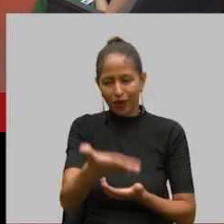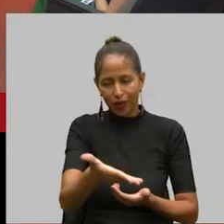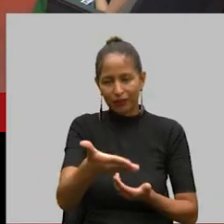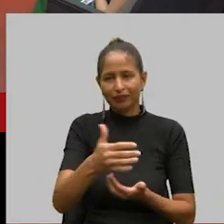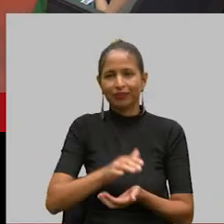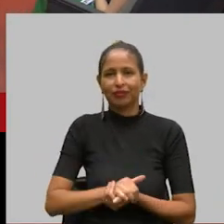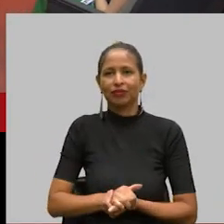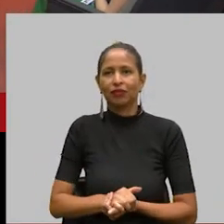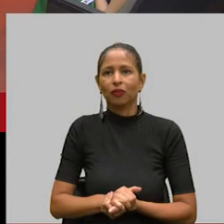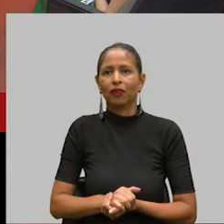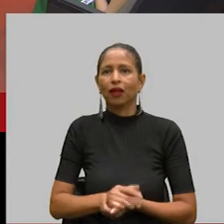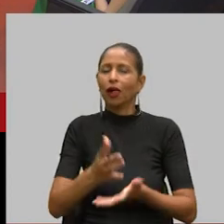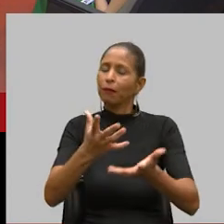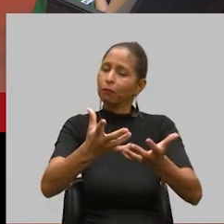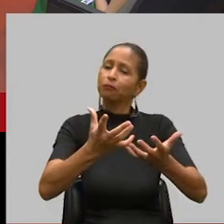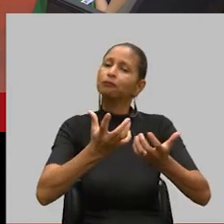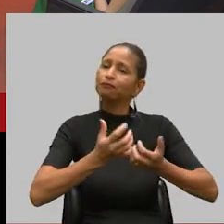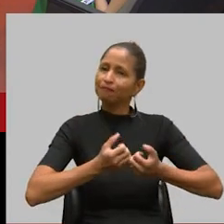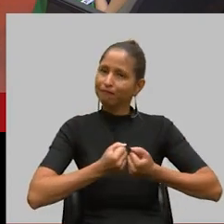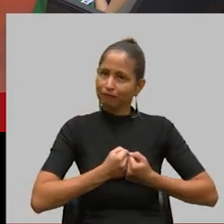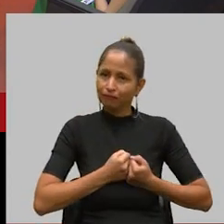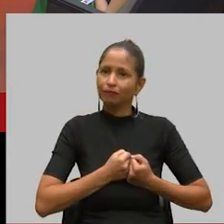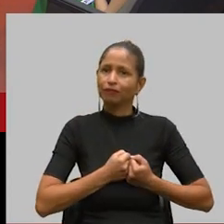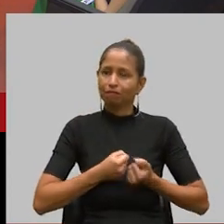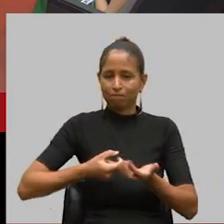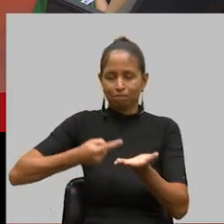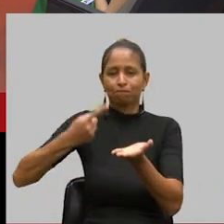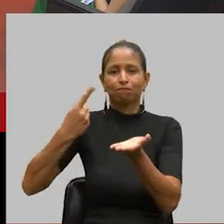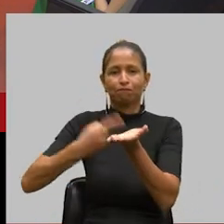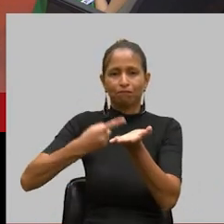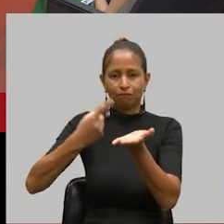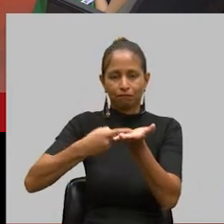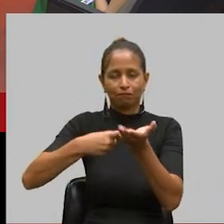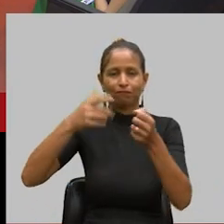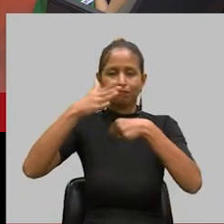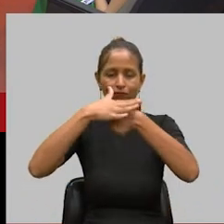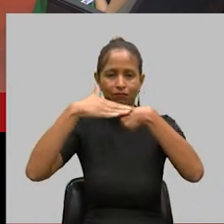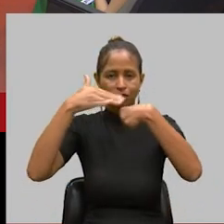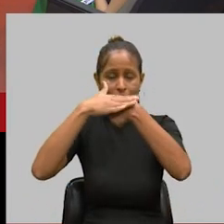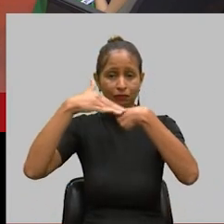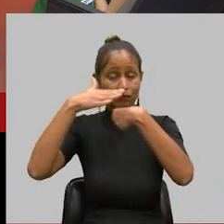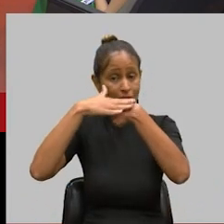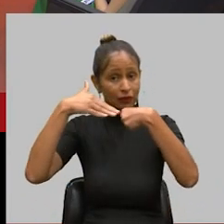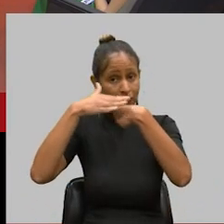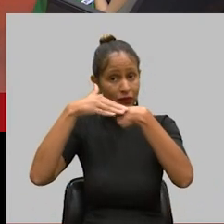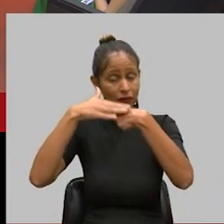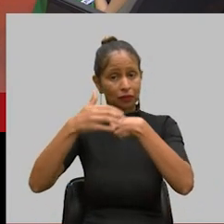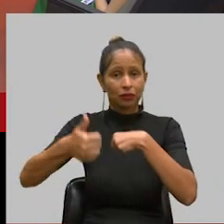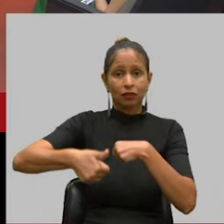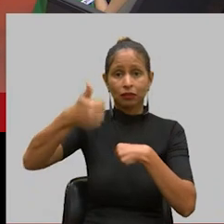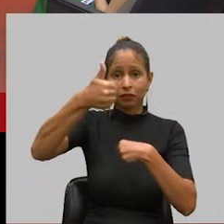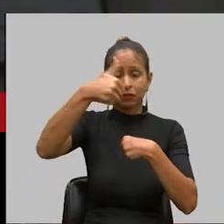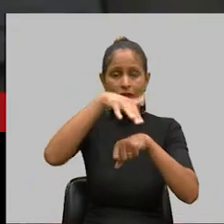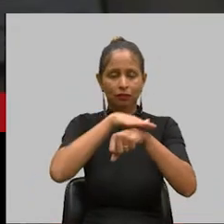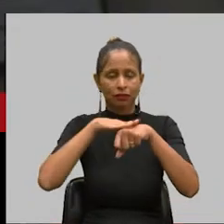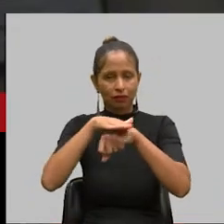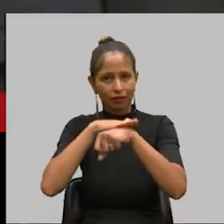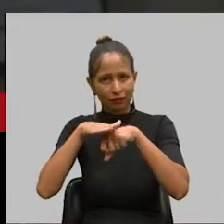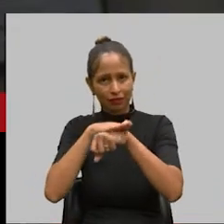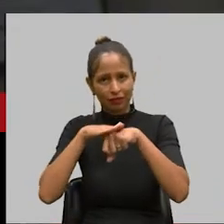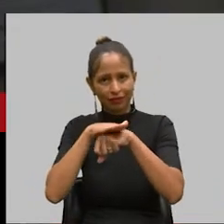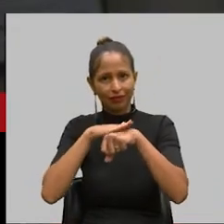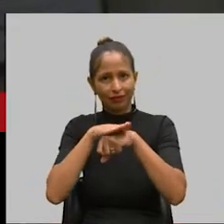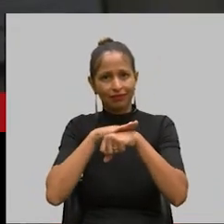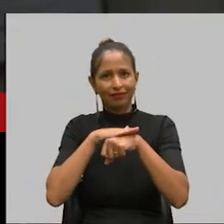deputado lido com tanto compromisso e carinho a a primeira conversa né